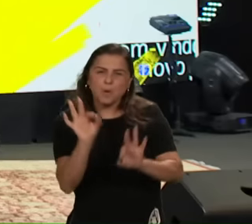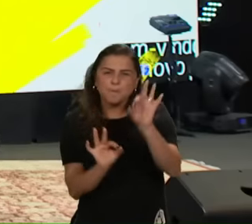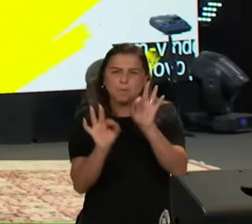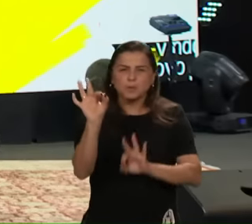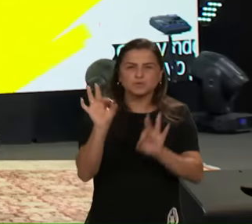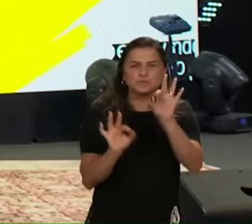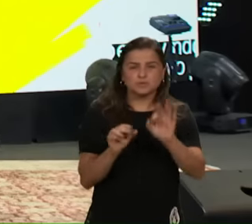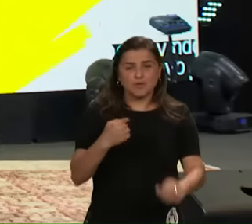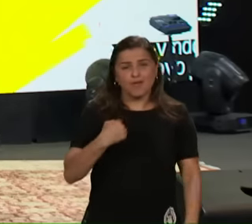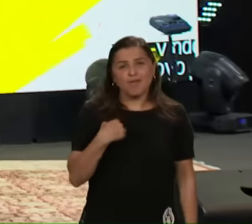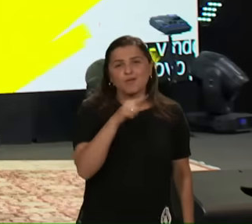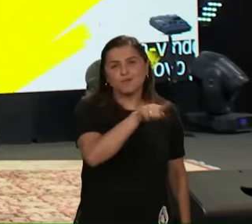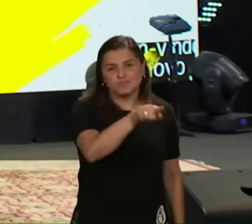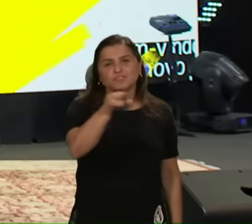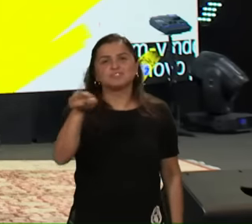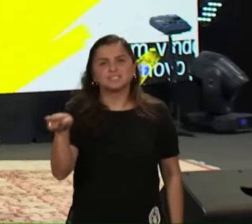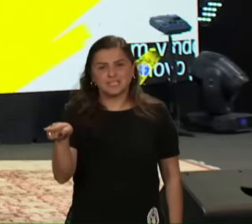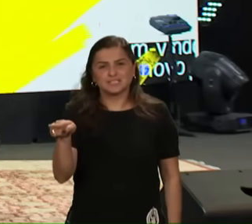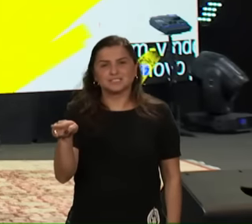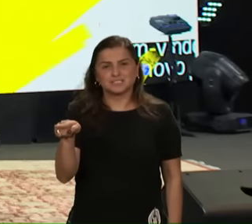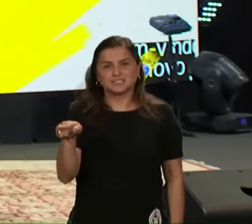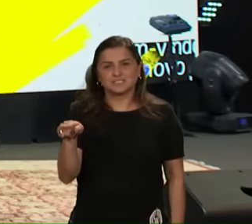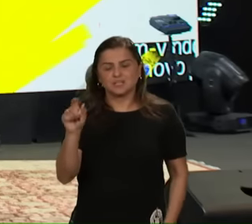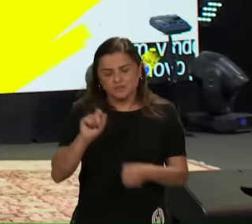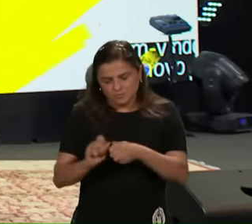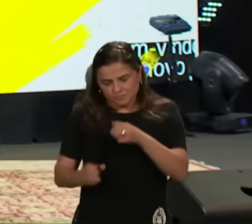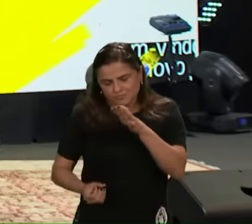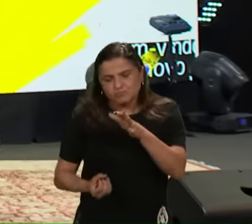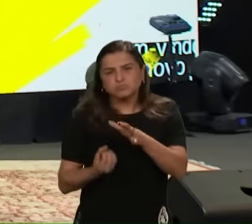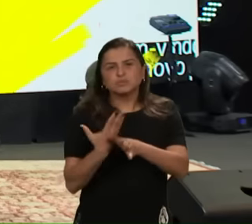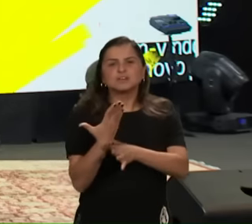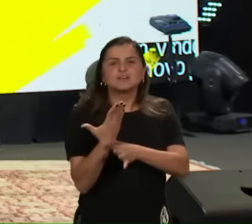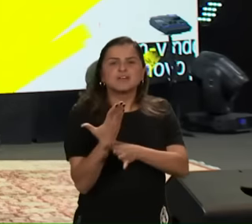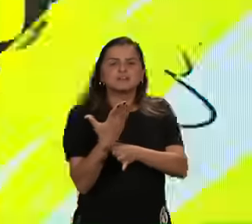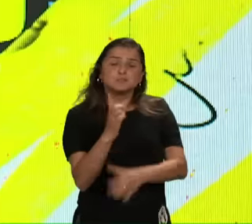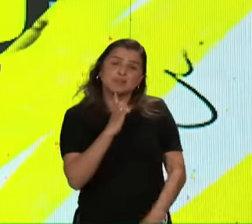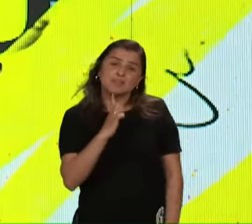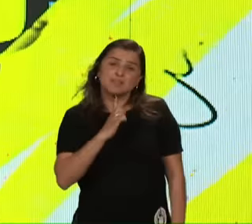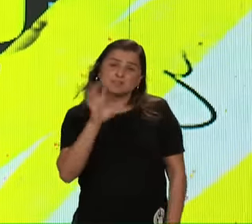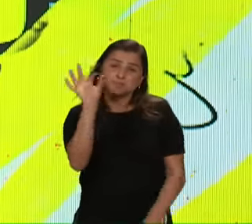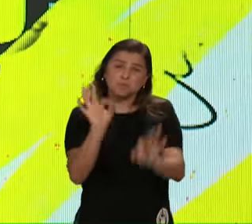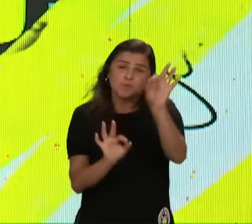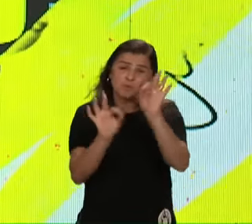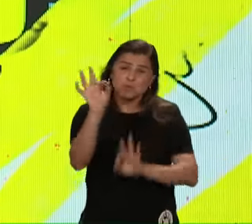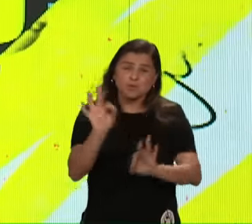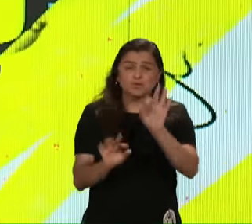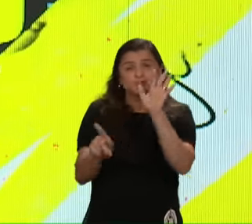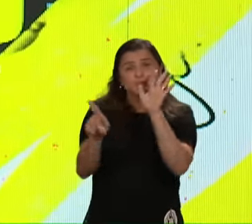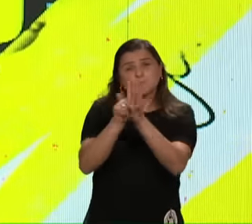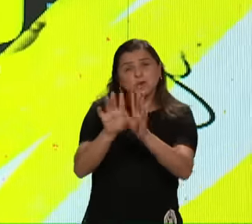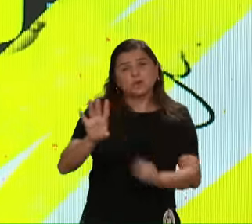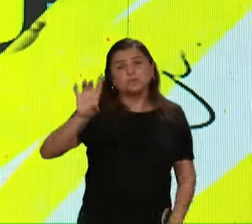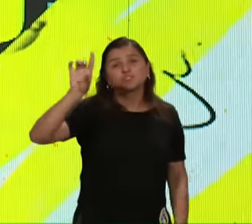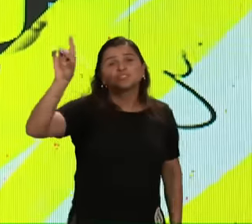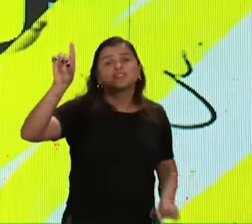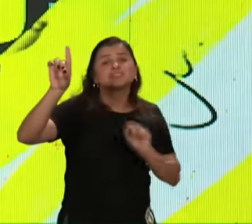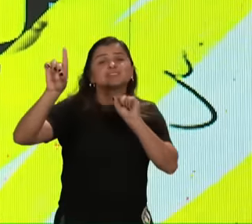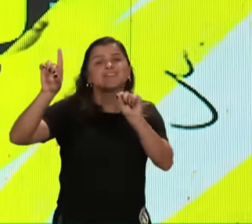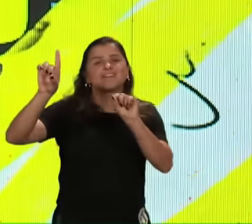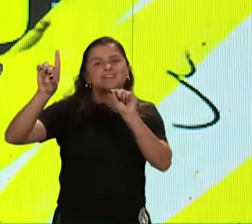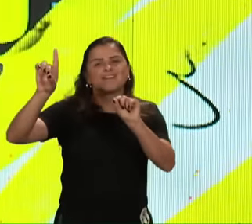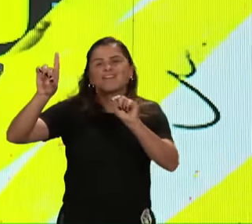Eu e você, nós fomos criados com esse propósito, para agradar o